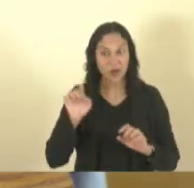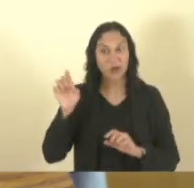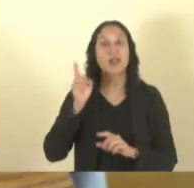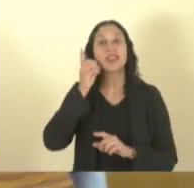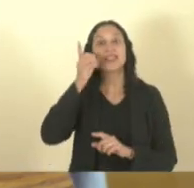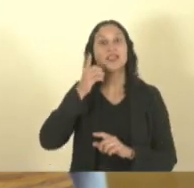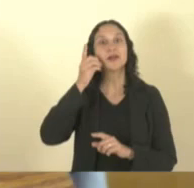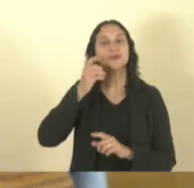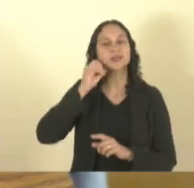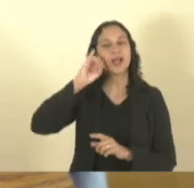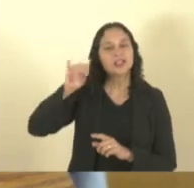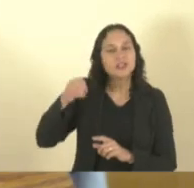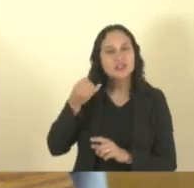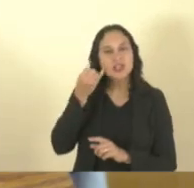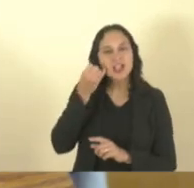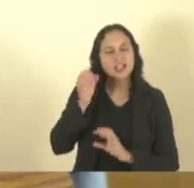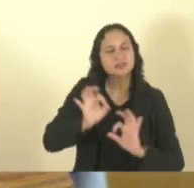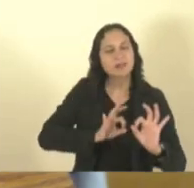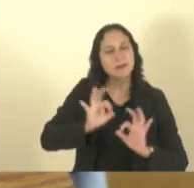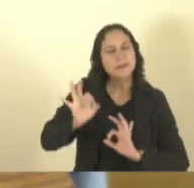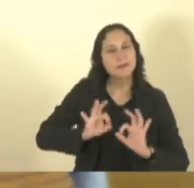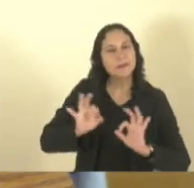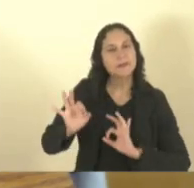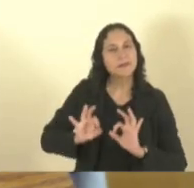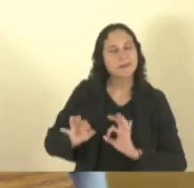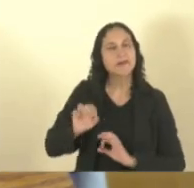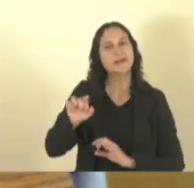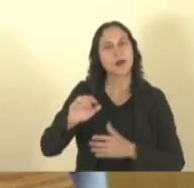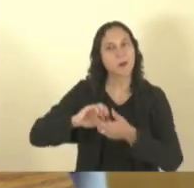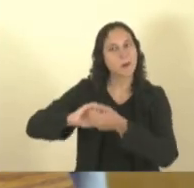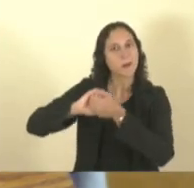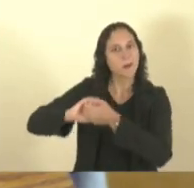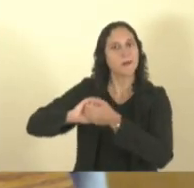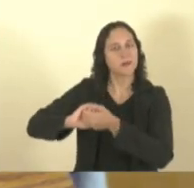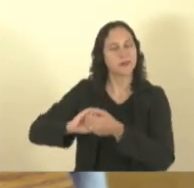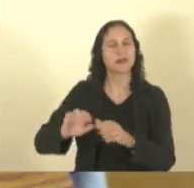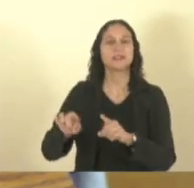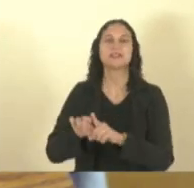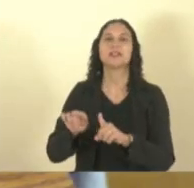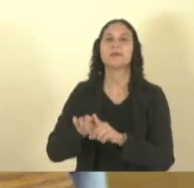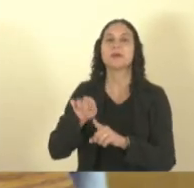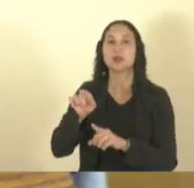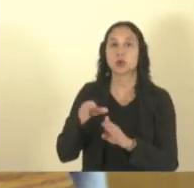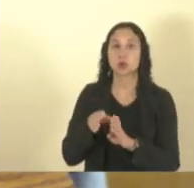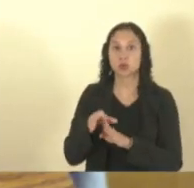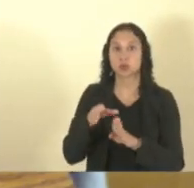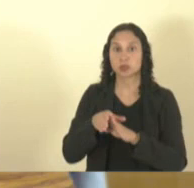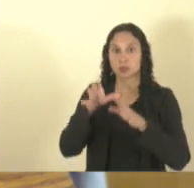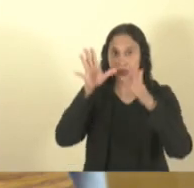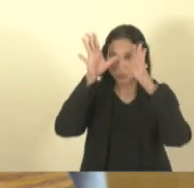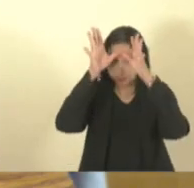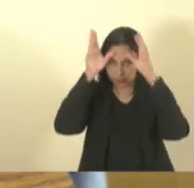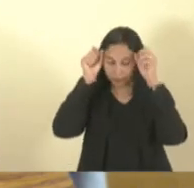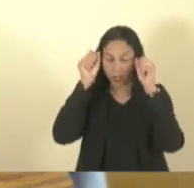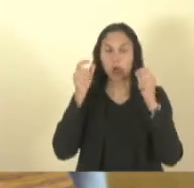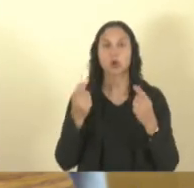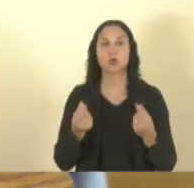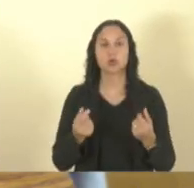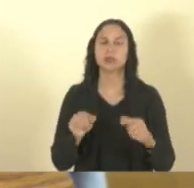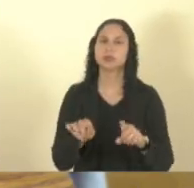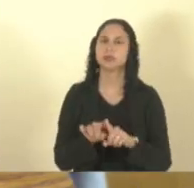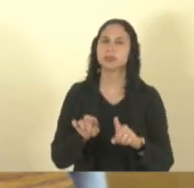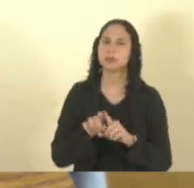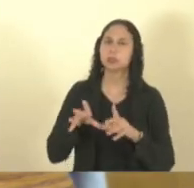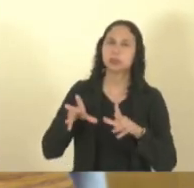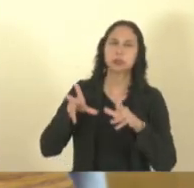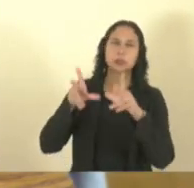Janete lidera, organiza. Então eu quero cumprimentá-la, também cumprimentar o conselheiro Davi Diniz em nome deles. A todos da mesa